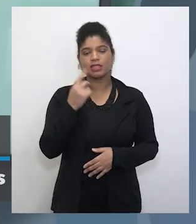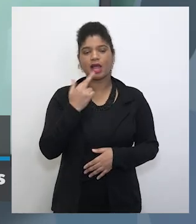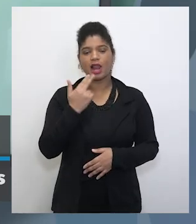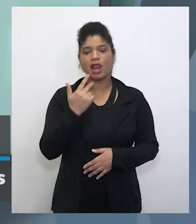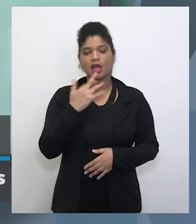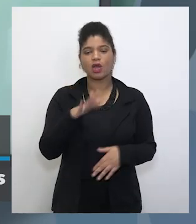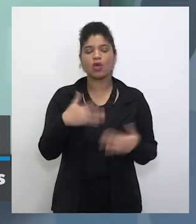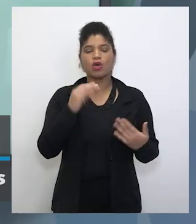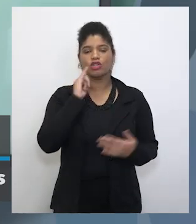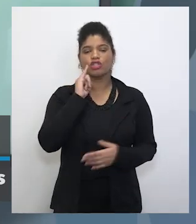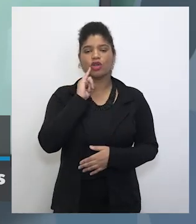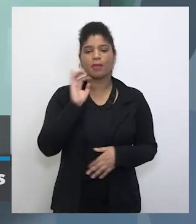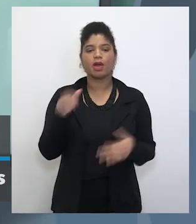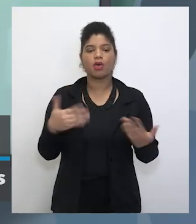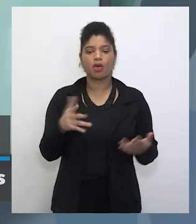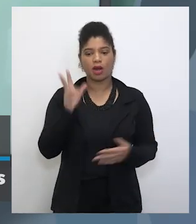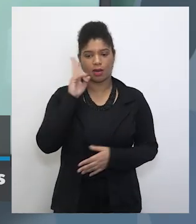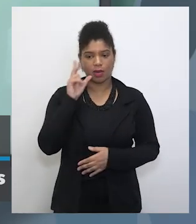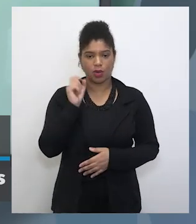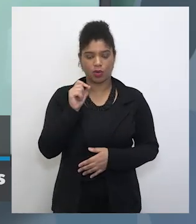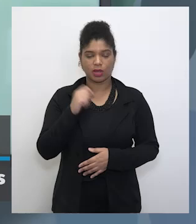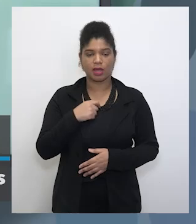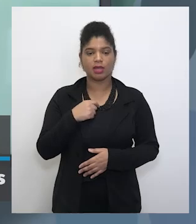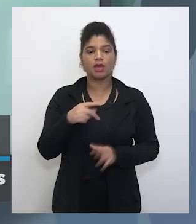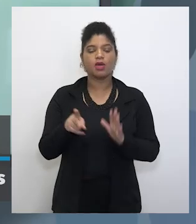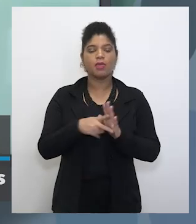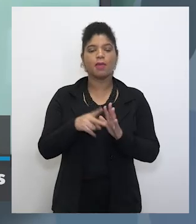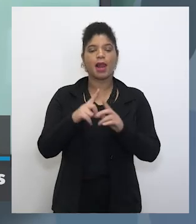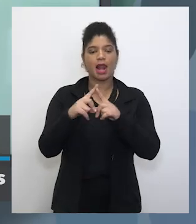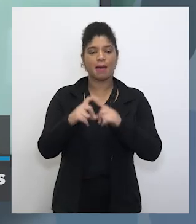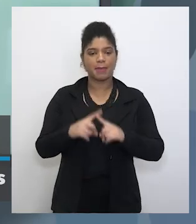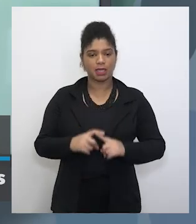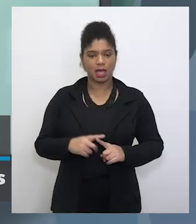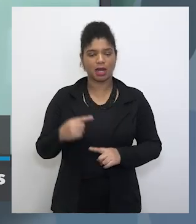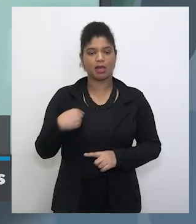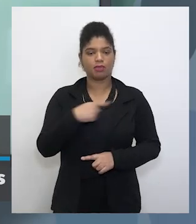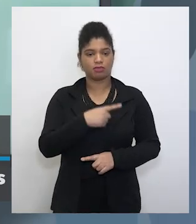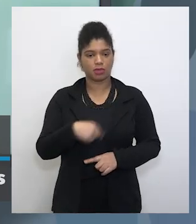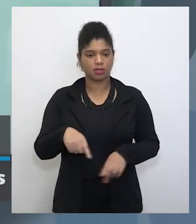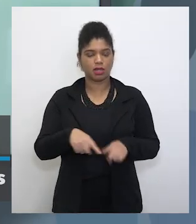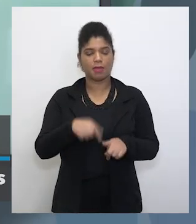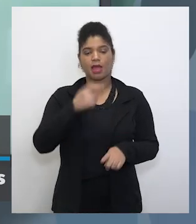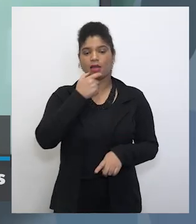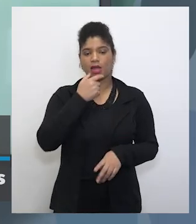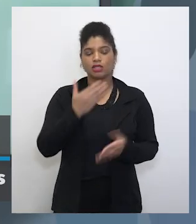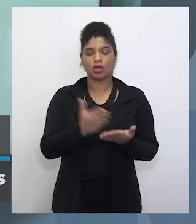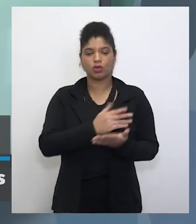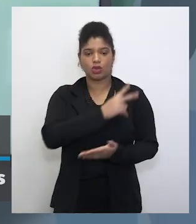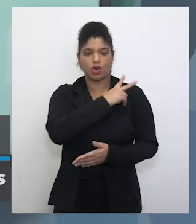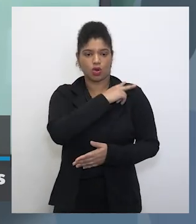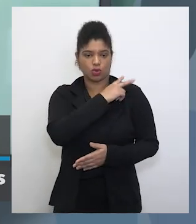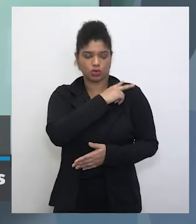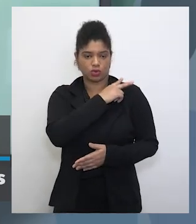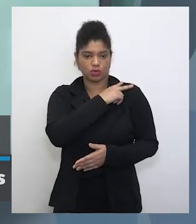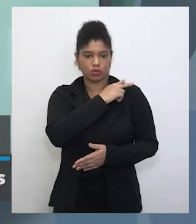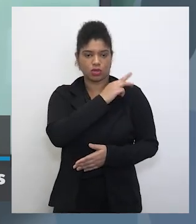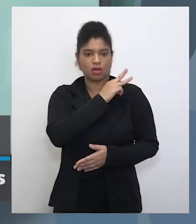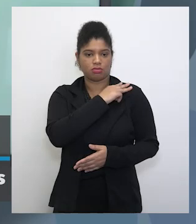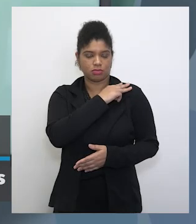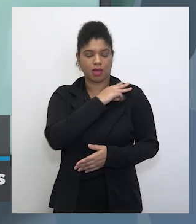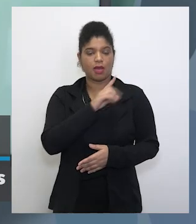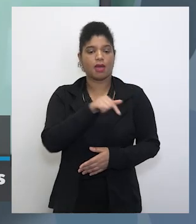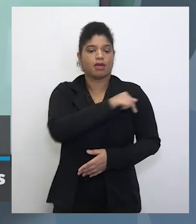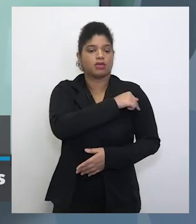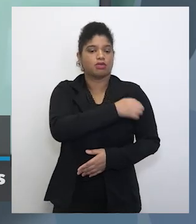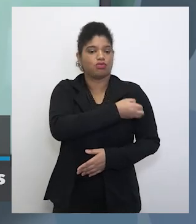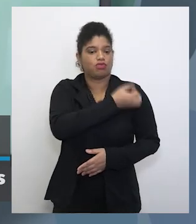oferecendo lá para vocês. Lembrando que mandarim e inglês para os alunos do ensino médio e do 7º ano para frente